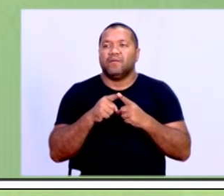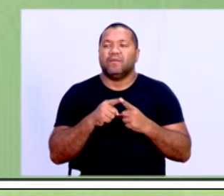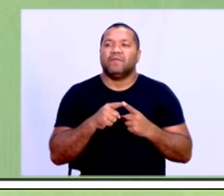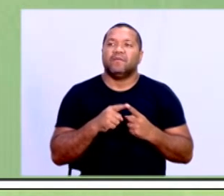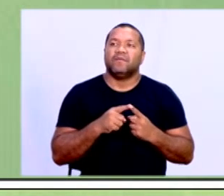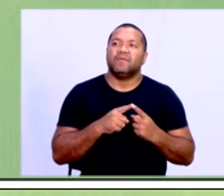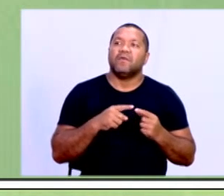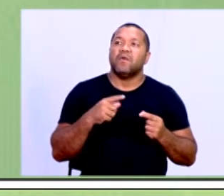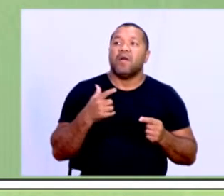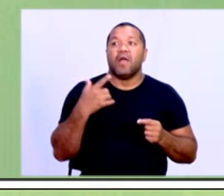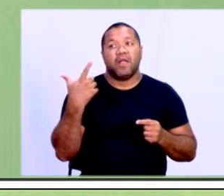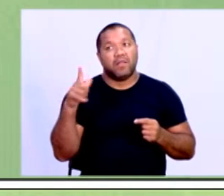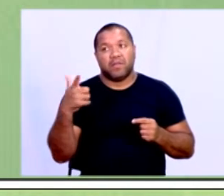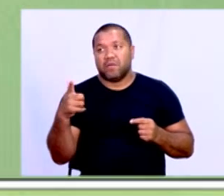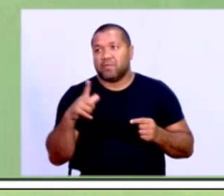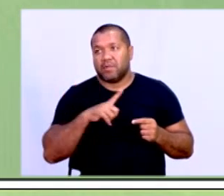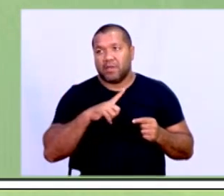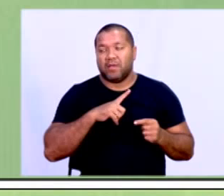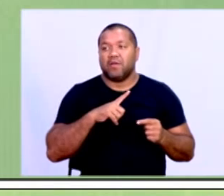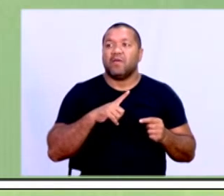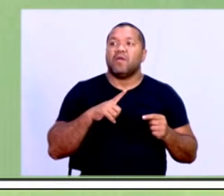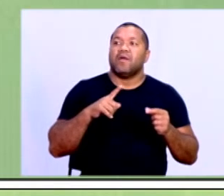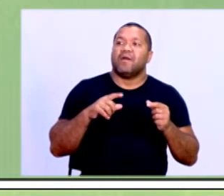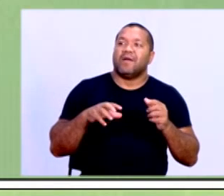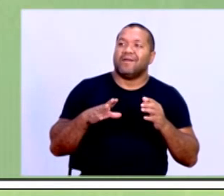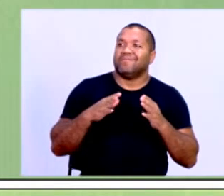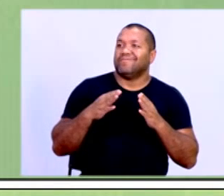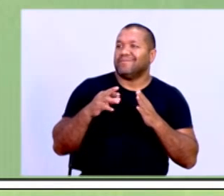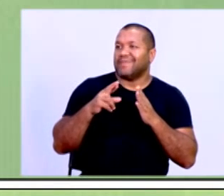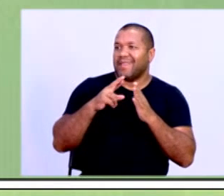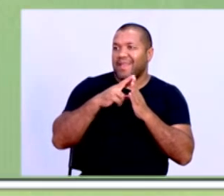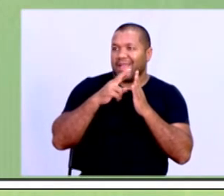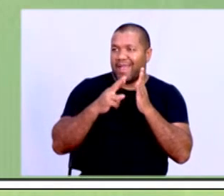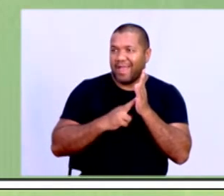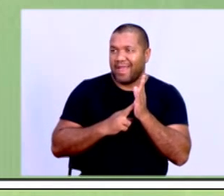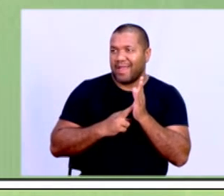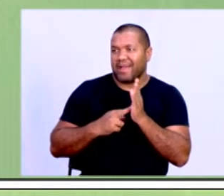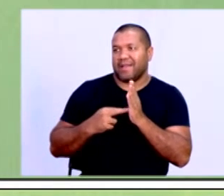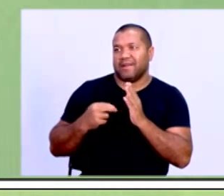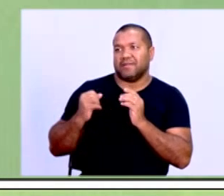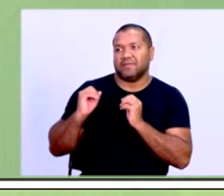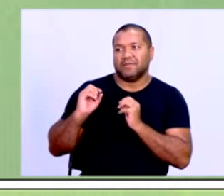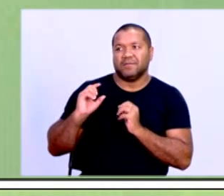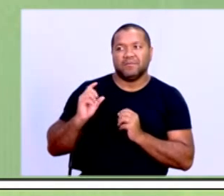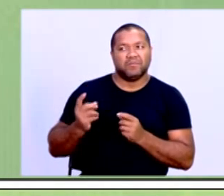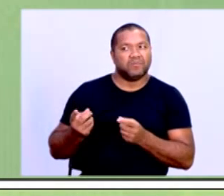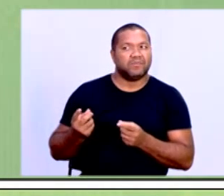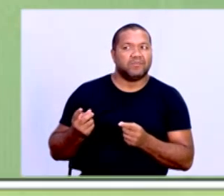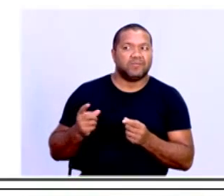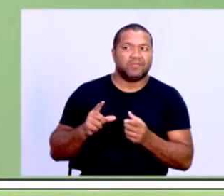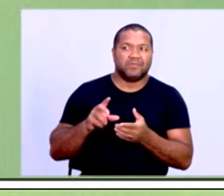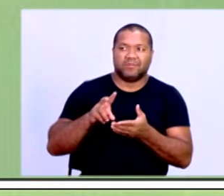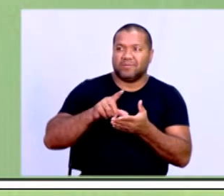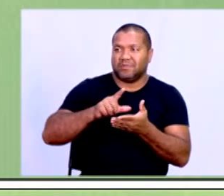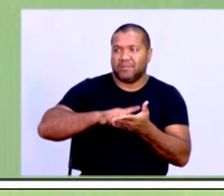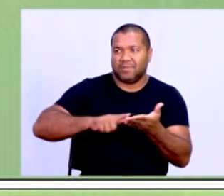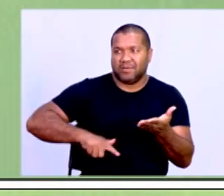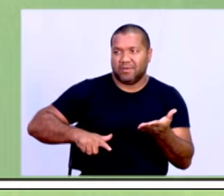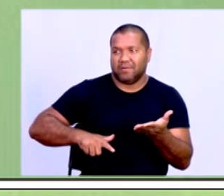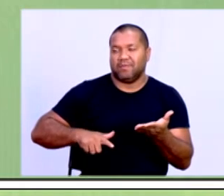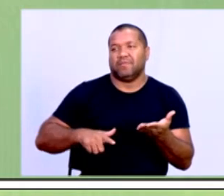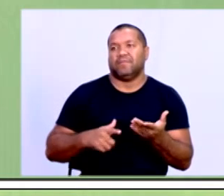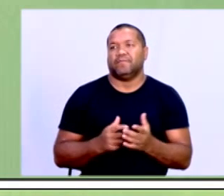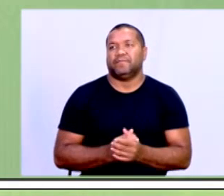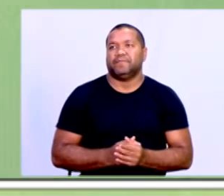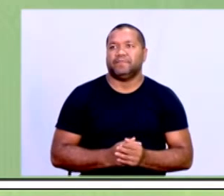usa forma tradicional de desenvolvimento. Ele vai nos valores e princípios do cliente,